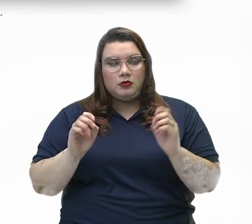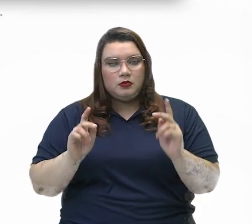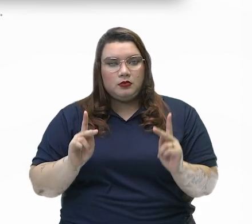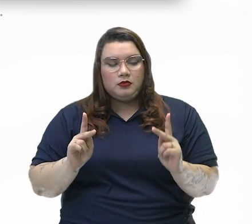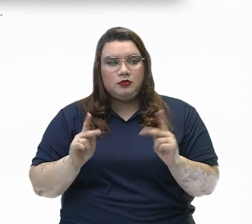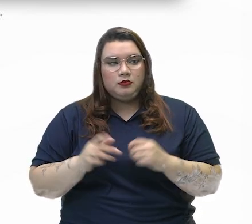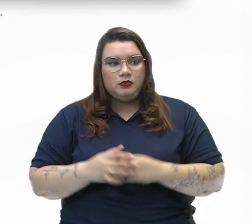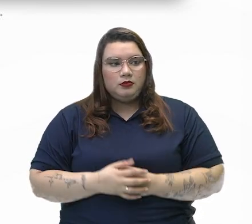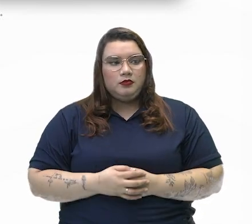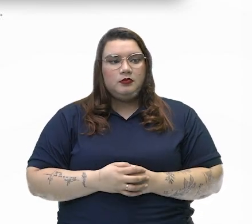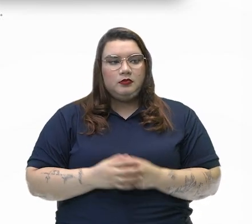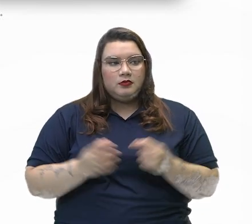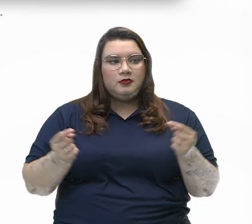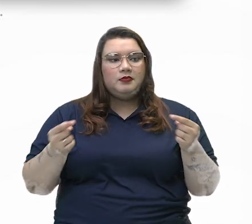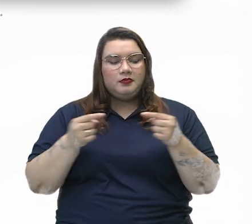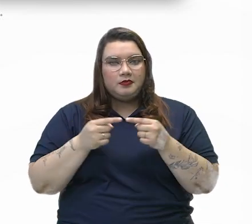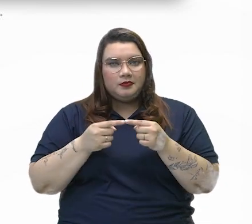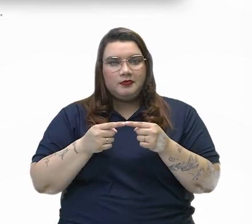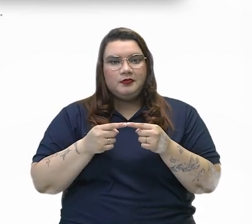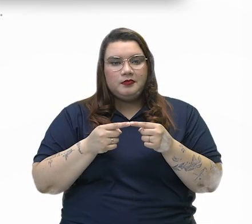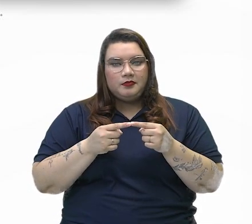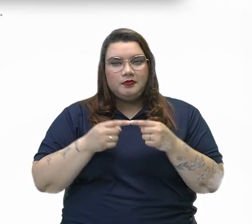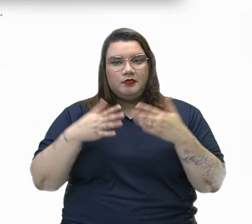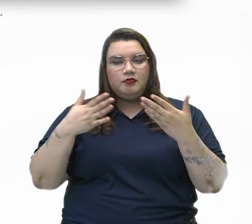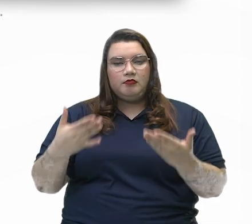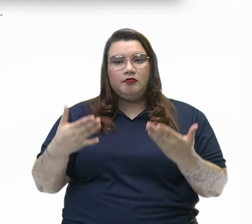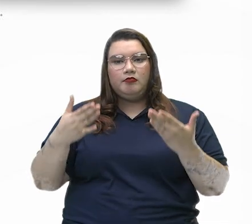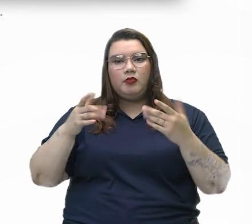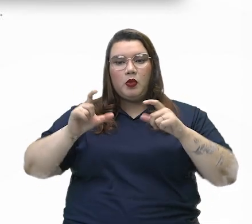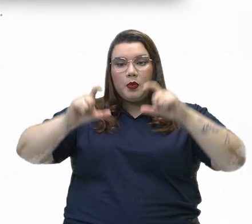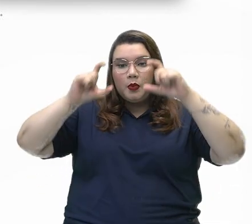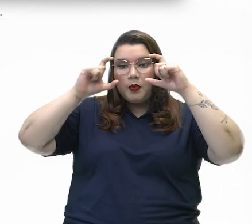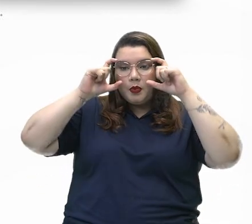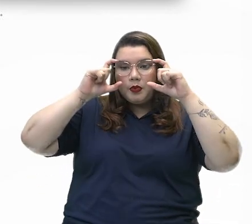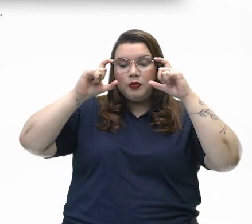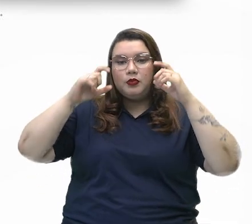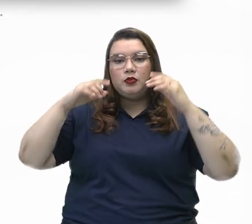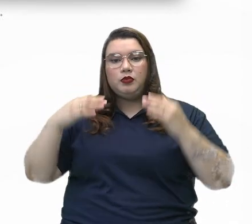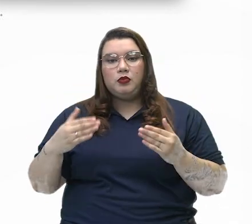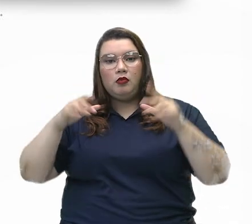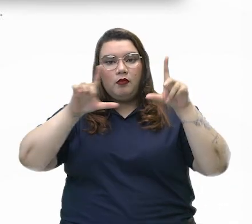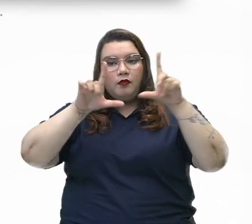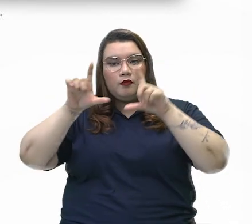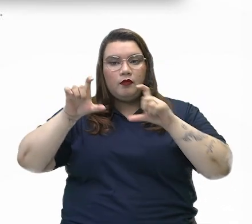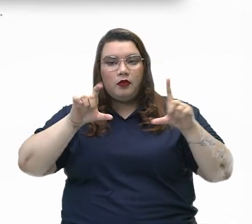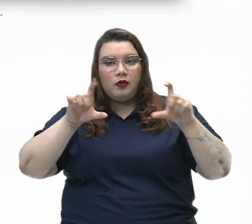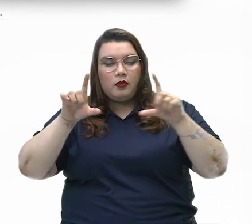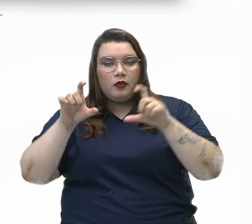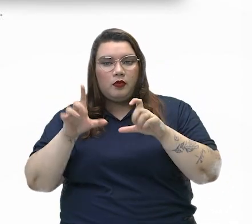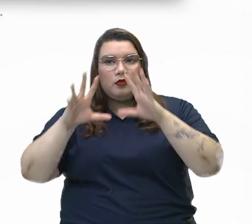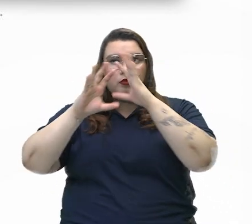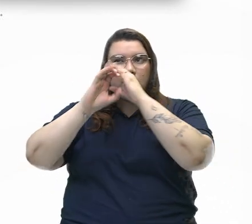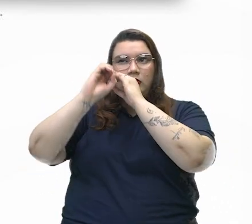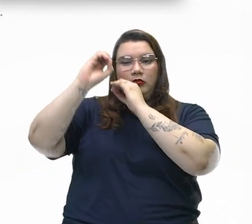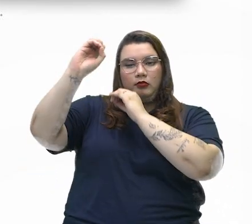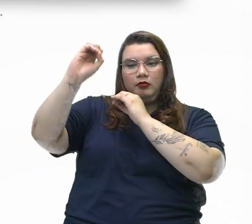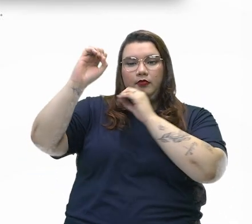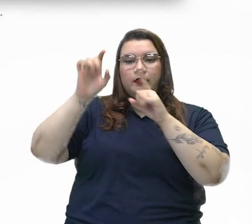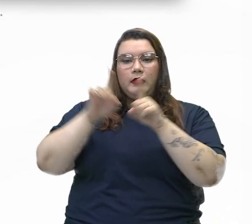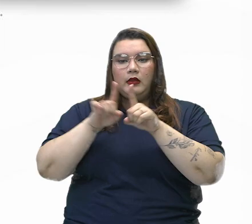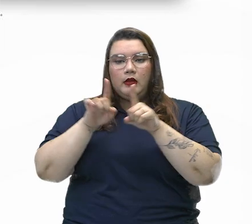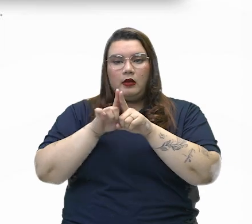das lentes esféricas, telescópios, óculos, câmeras